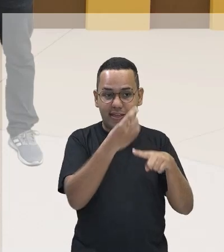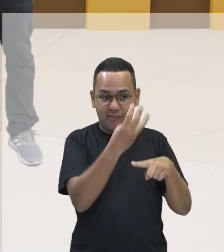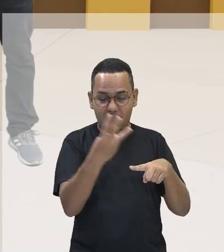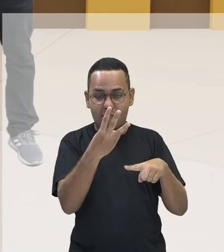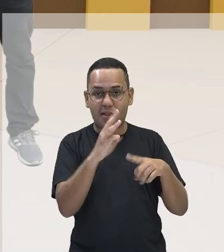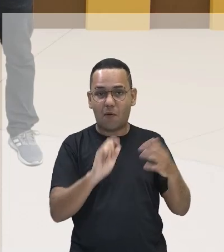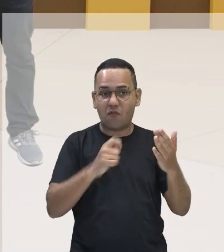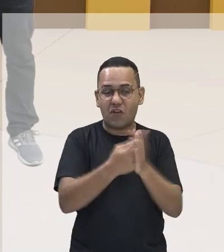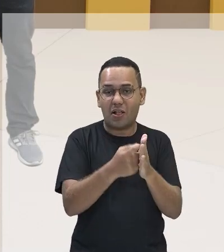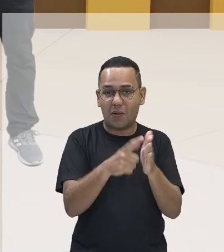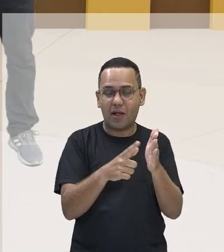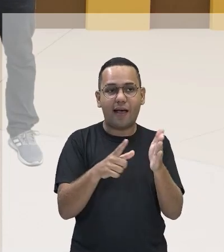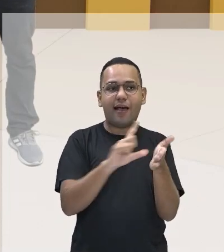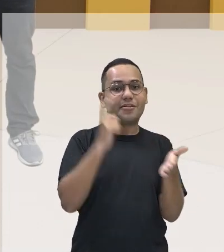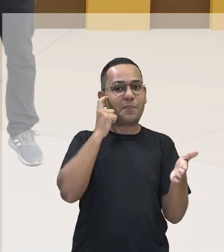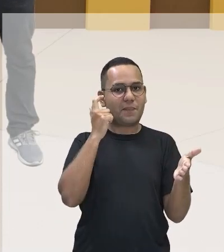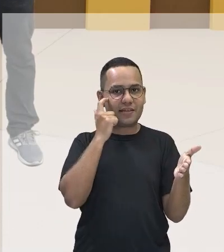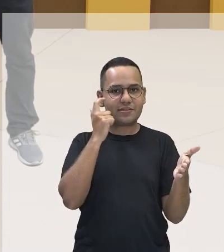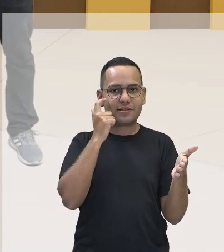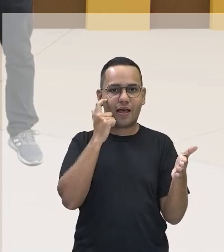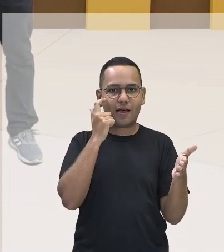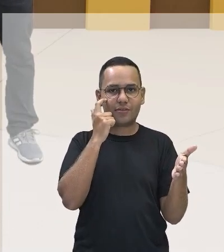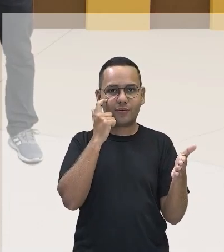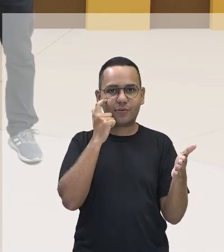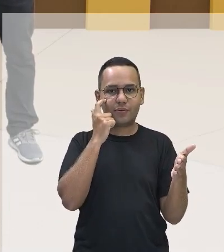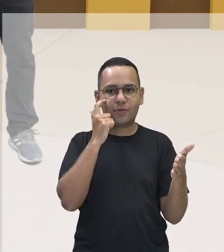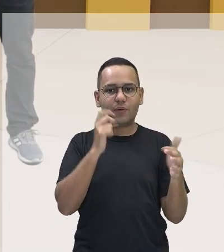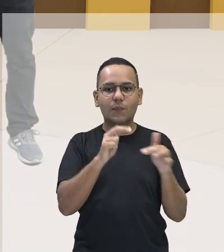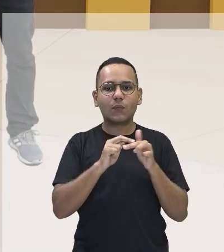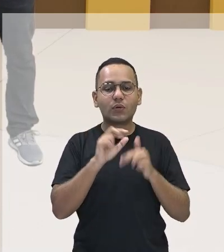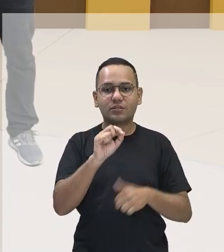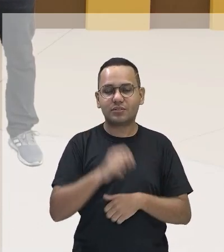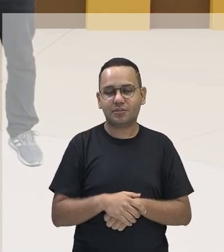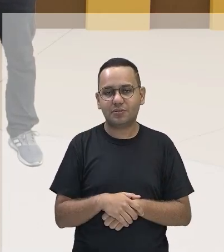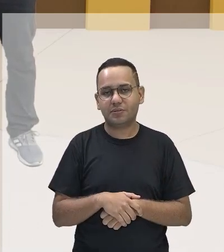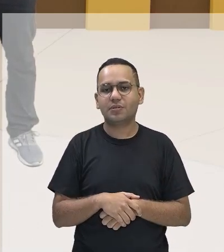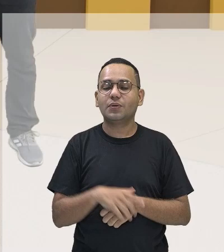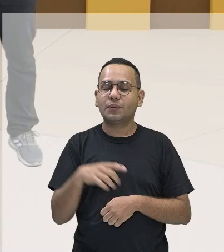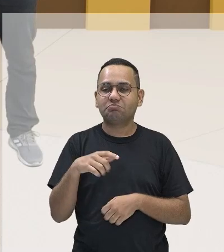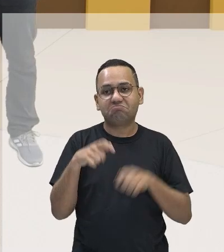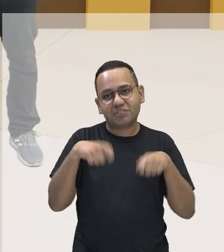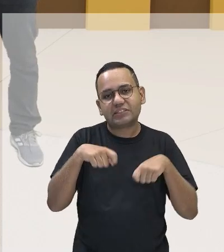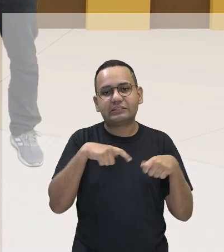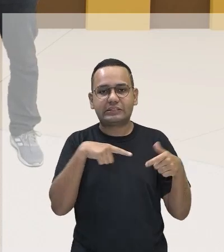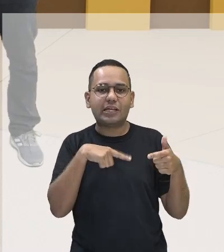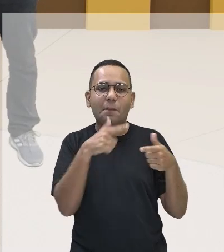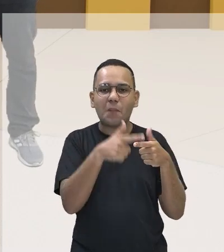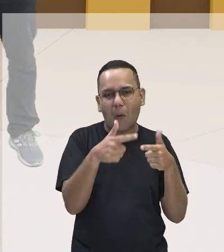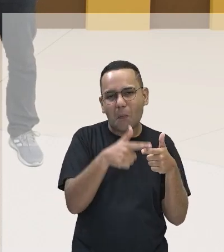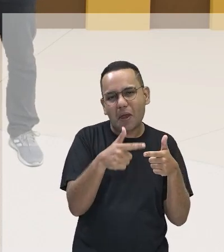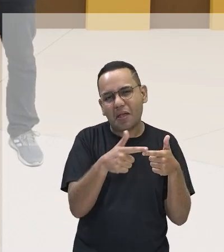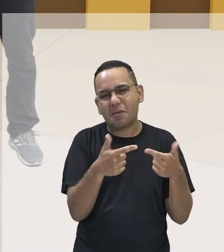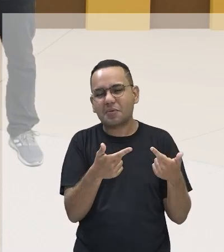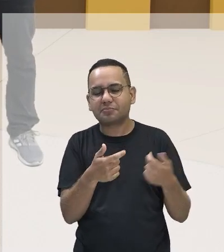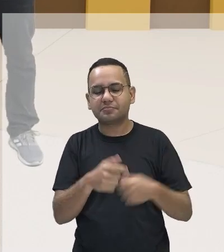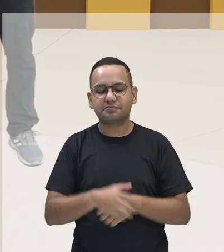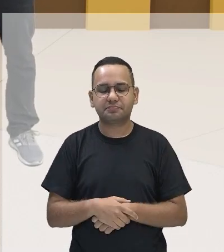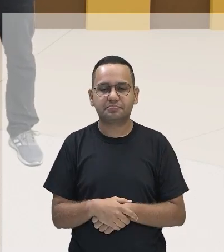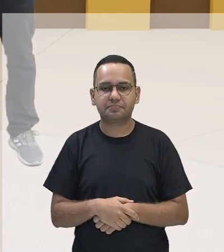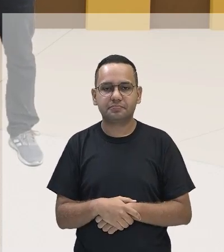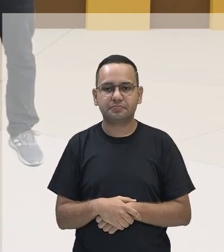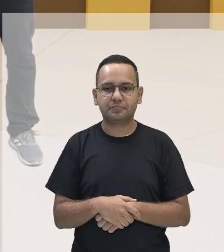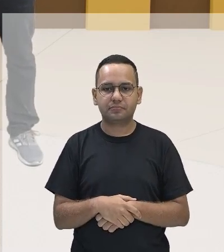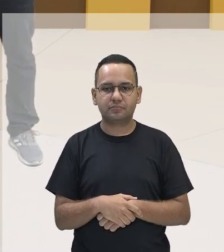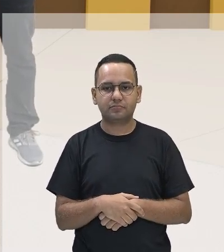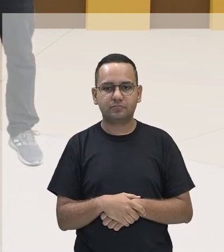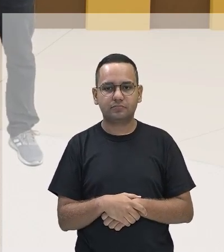estava programado. E isso acaba comprometendo aí um pouquinho da sua renda, da sua receita, ali, das suas finanças